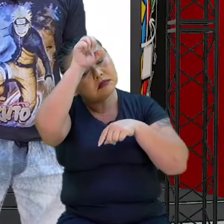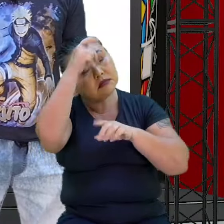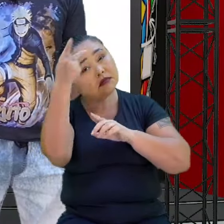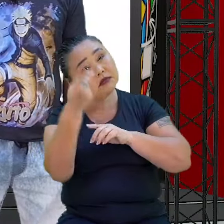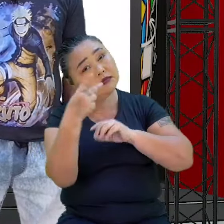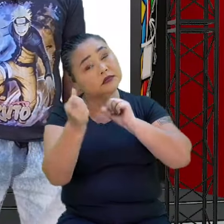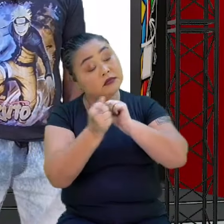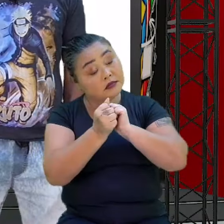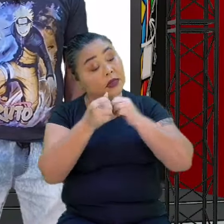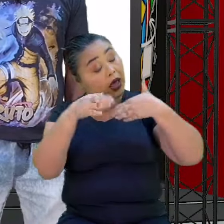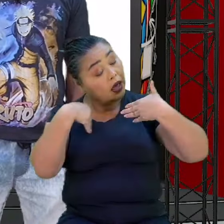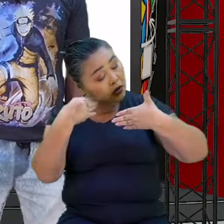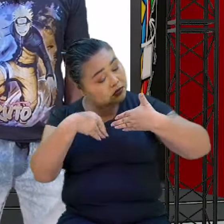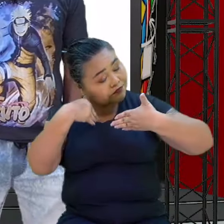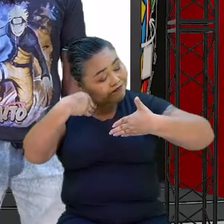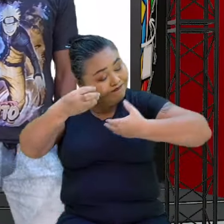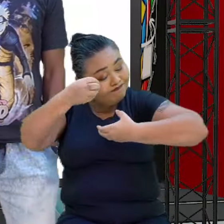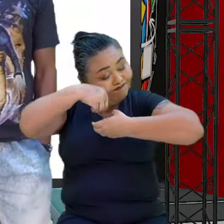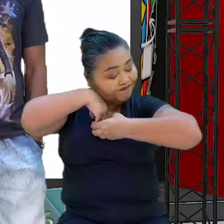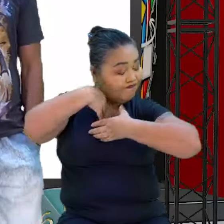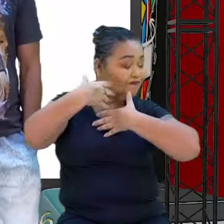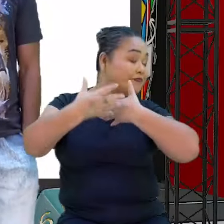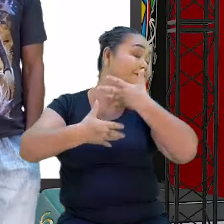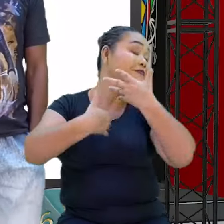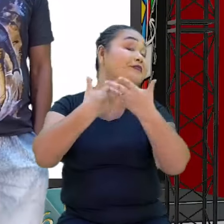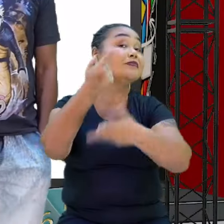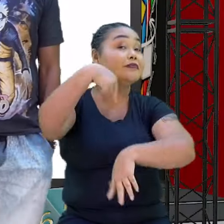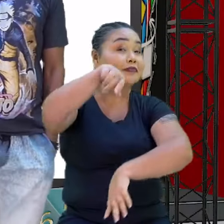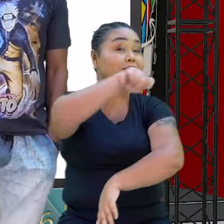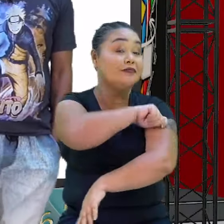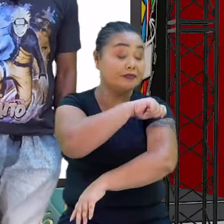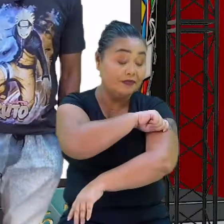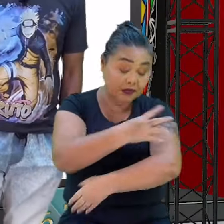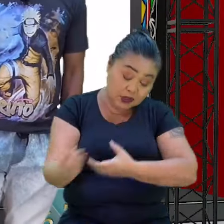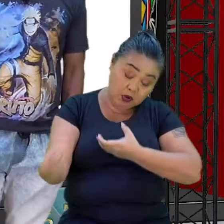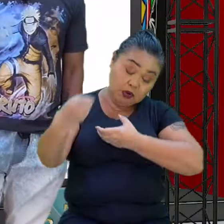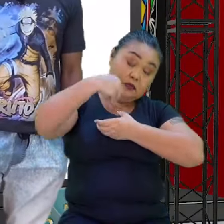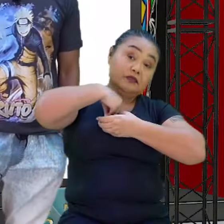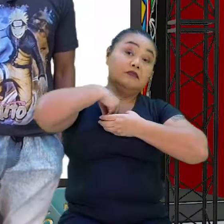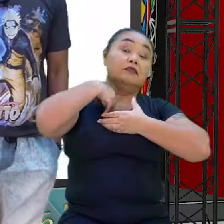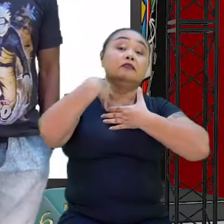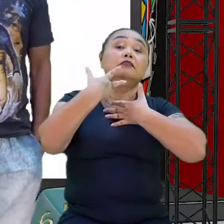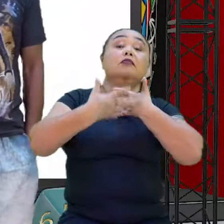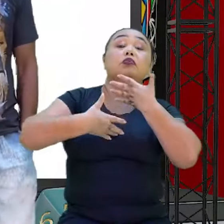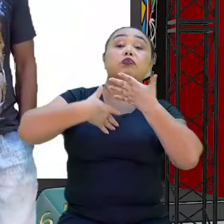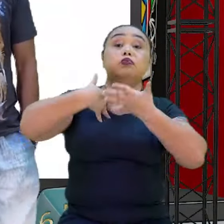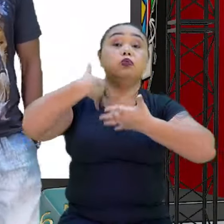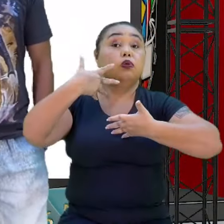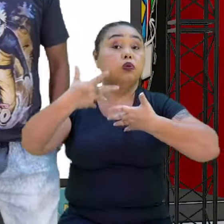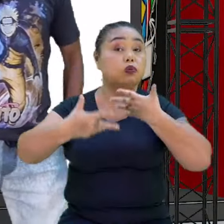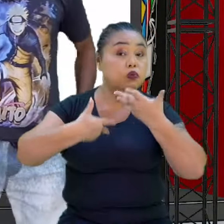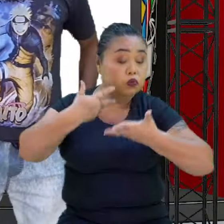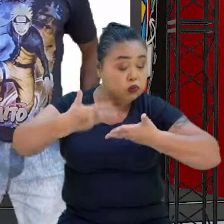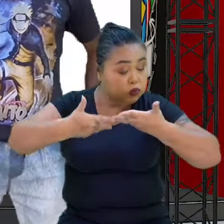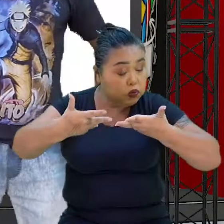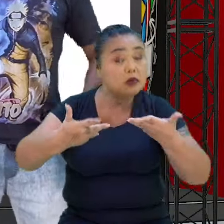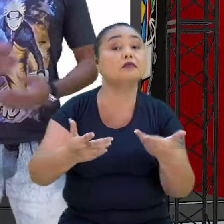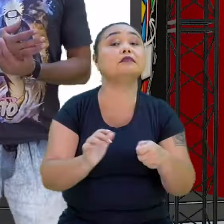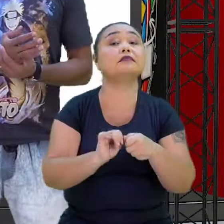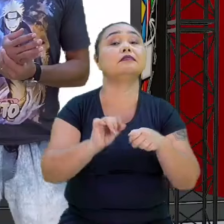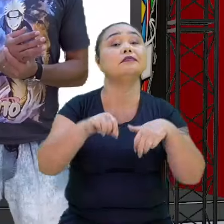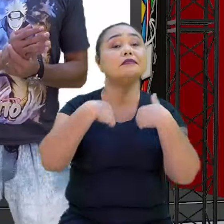nos move né Vocês são o nosso o nosso gás o nosso combustível motivador incentivador